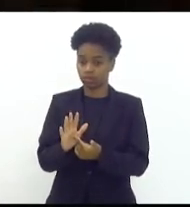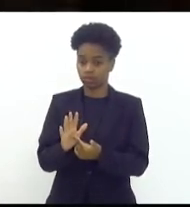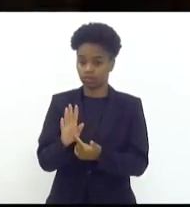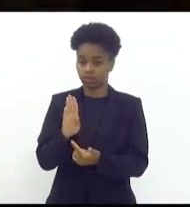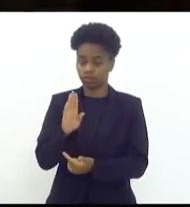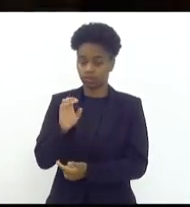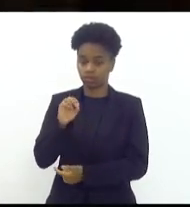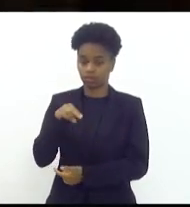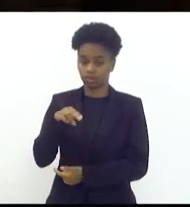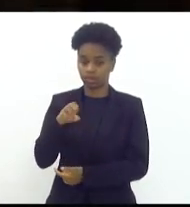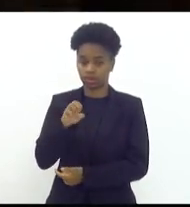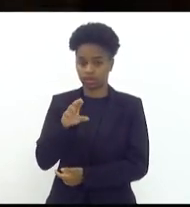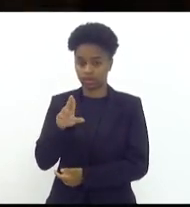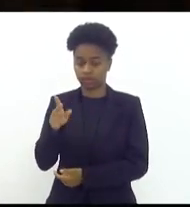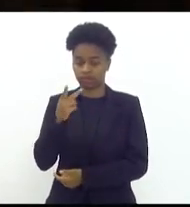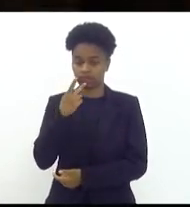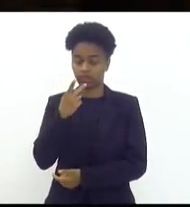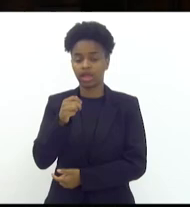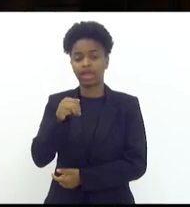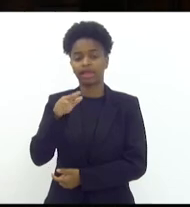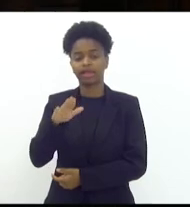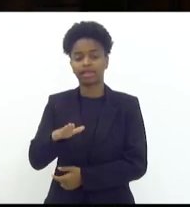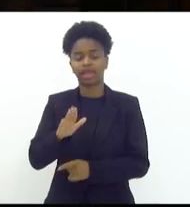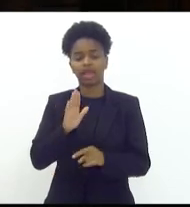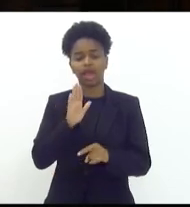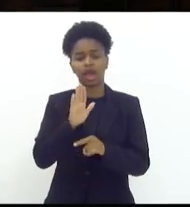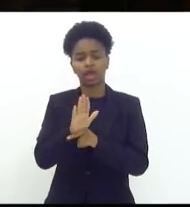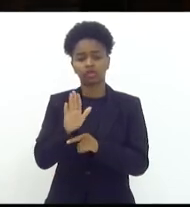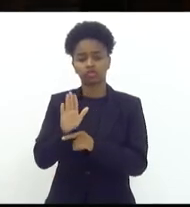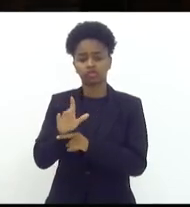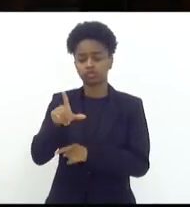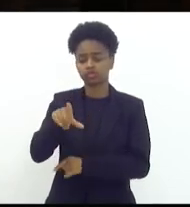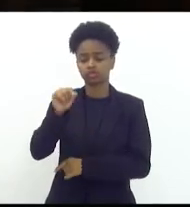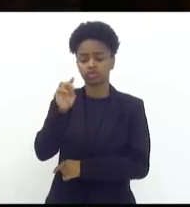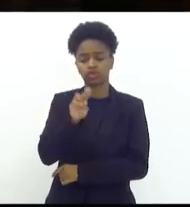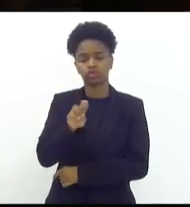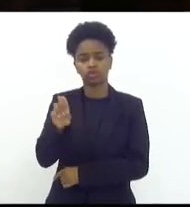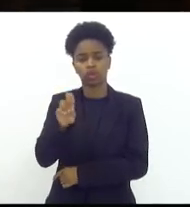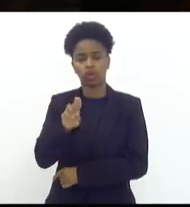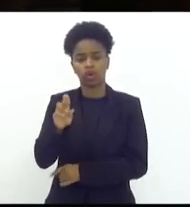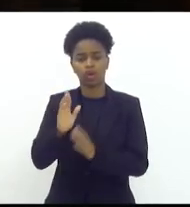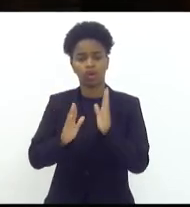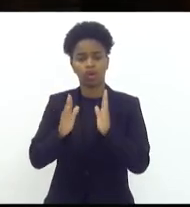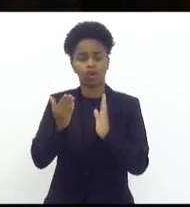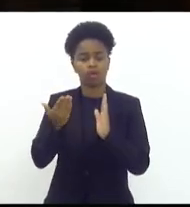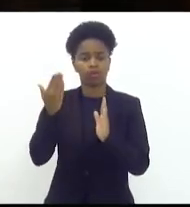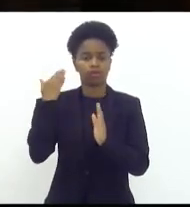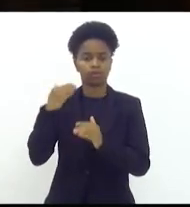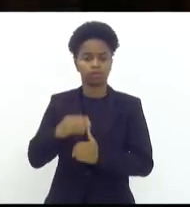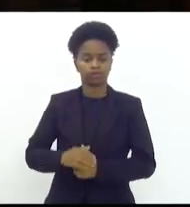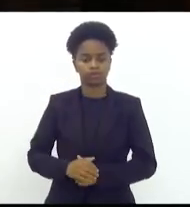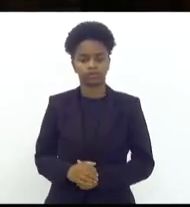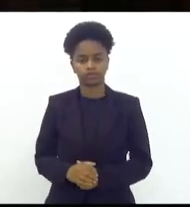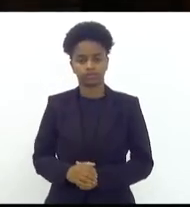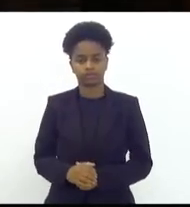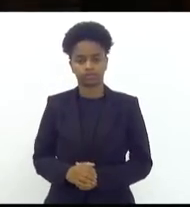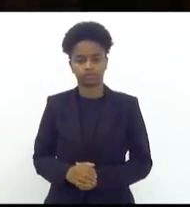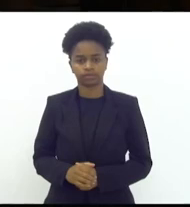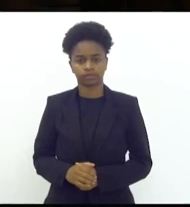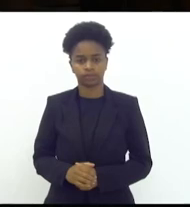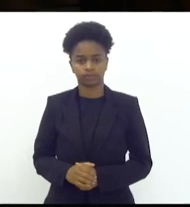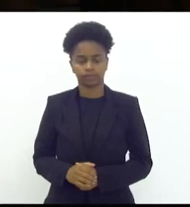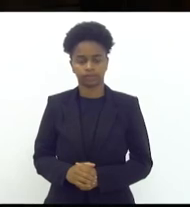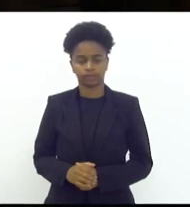quem ajudou a dar o nome do programa naquela época nós